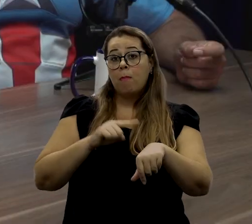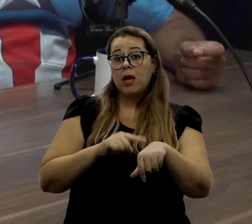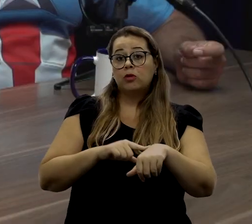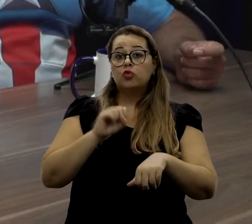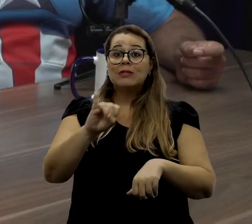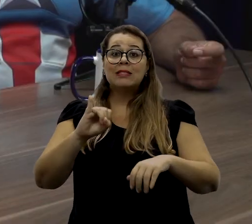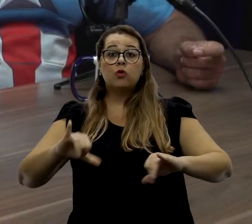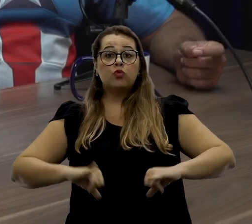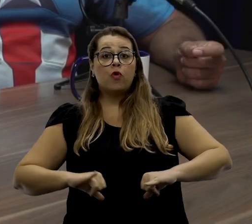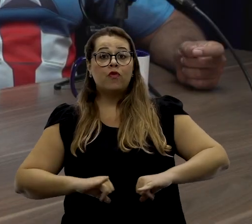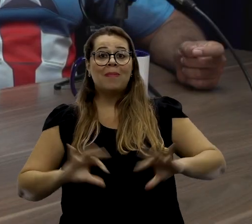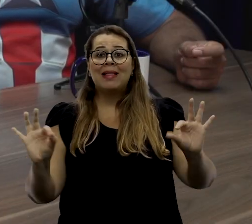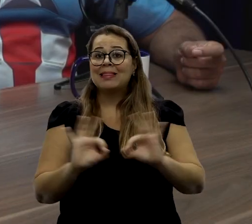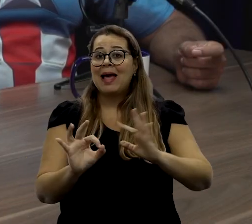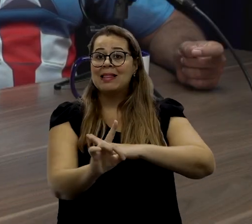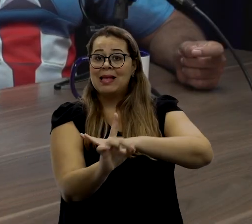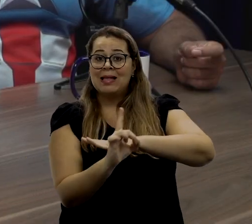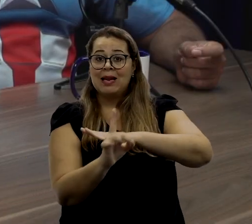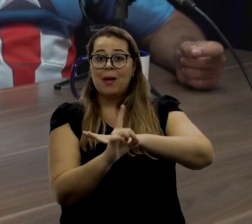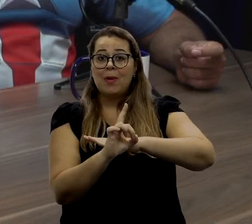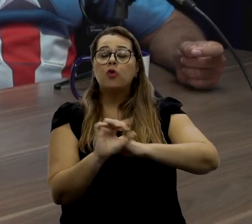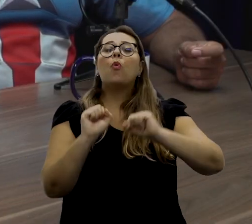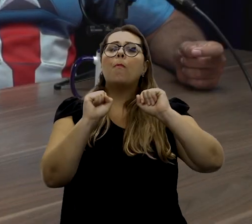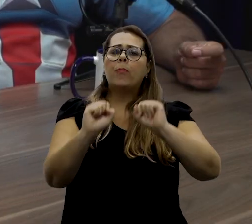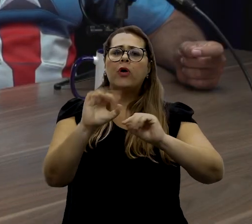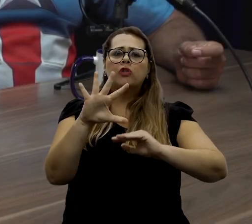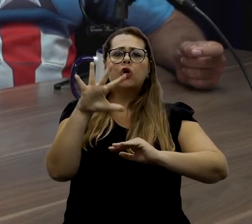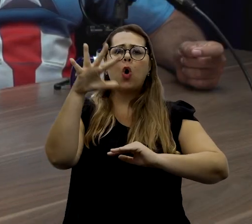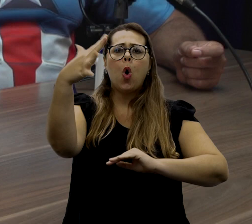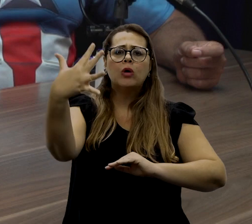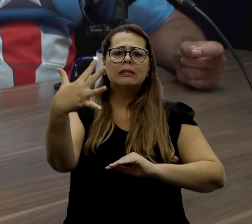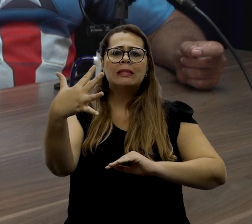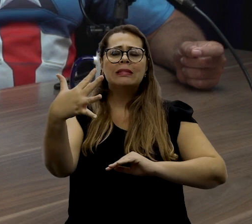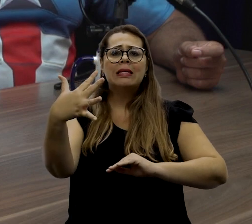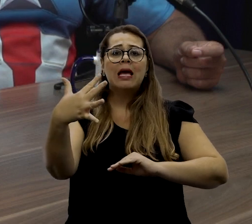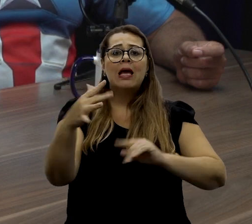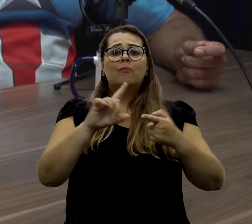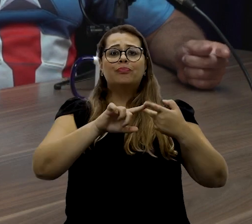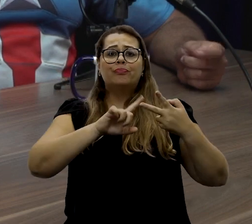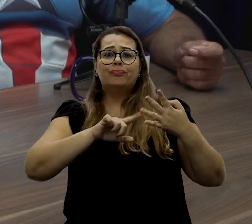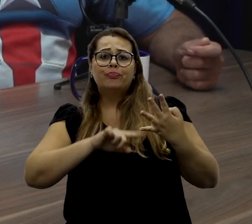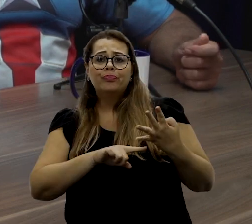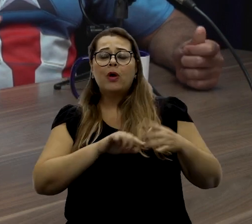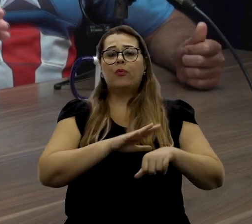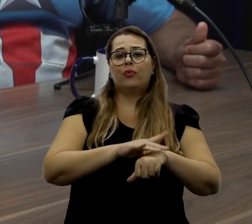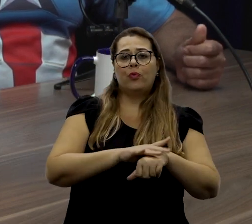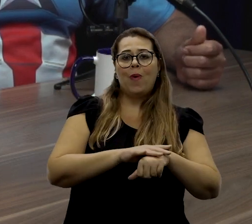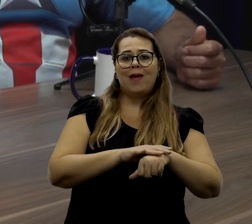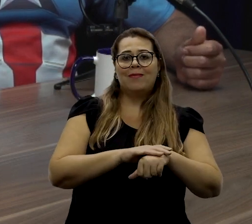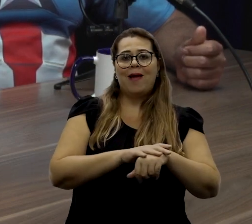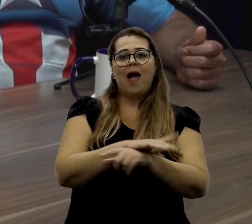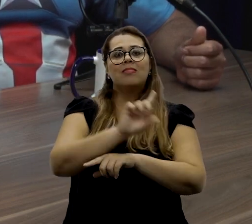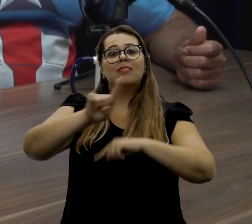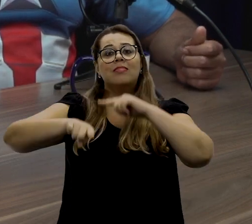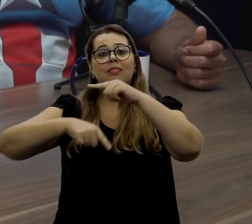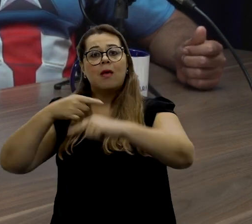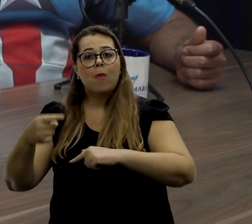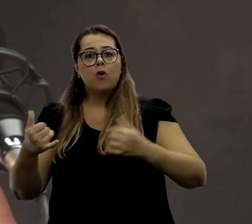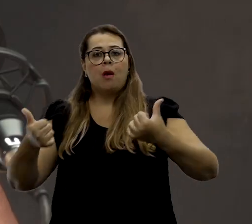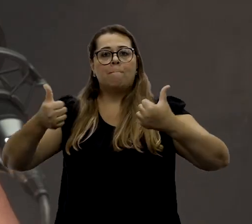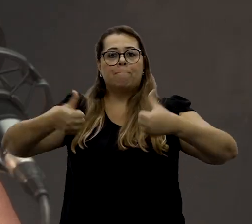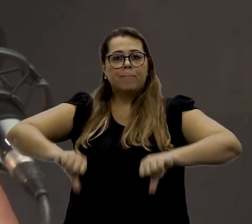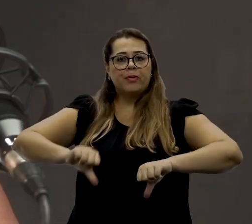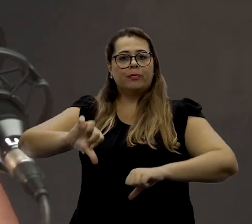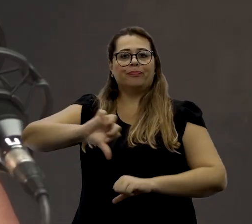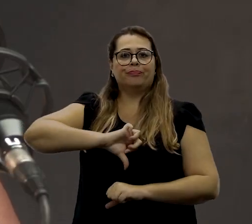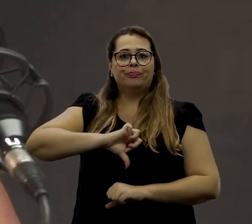não é tratado, ele leva realmente a sintomas. E esse conjunto de sintomas vão gerar um quadro clínico, que vai ter que